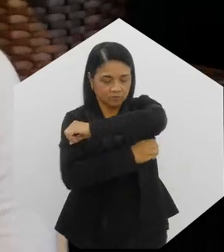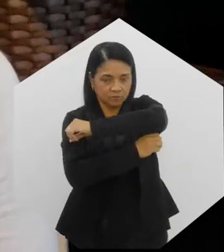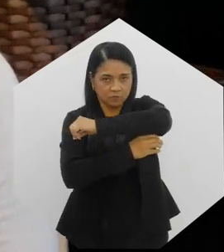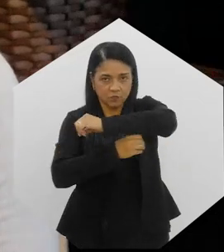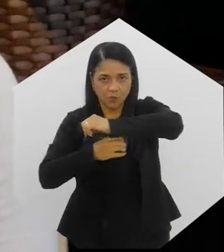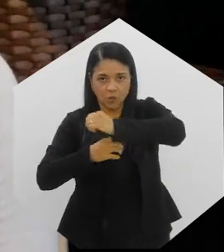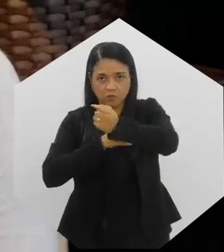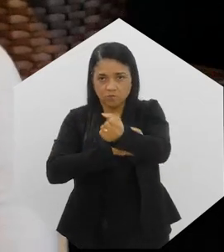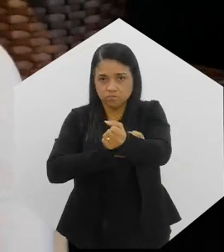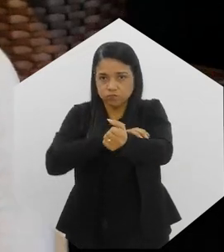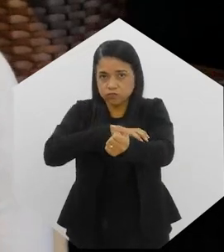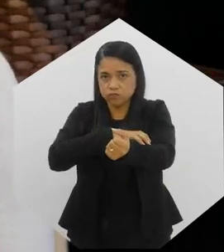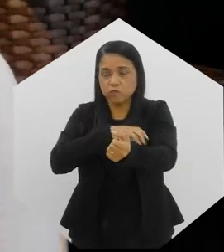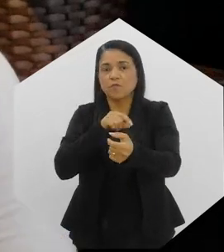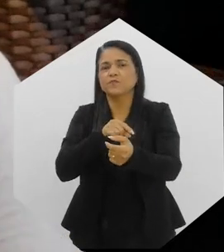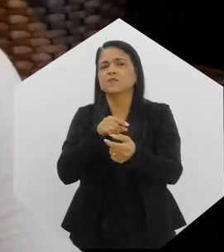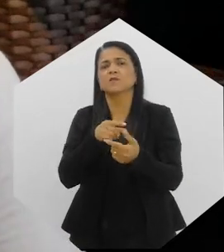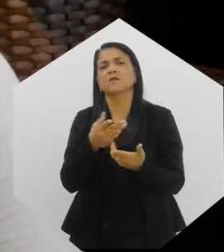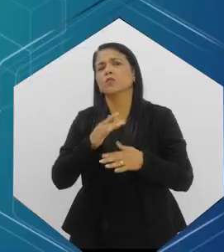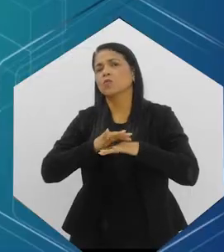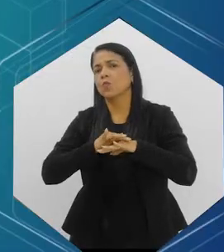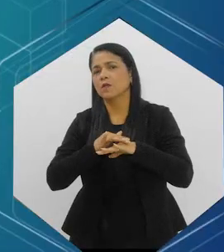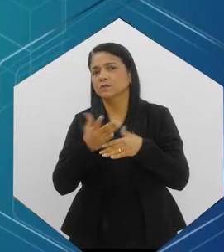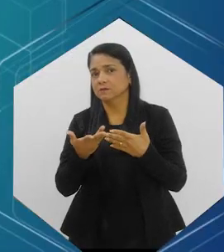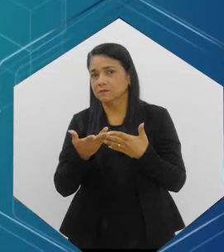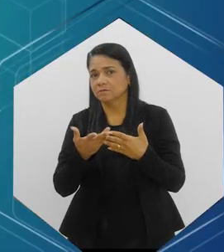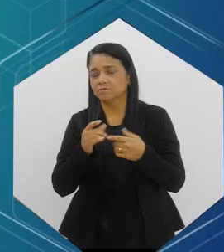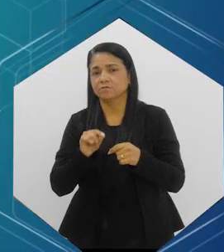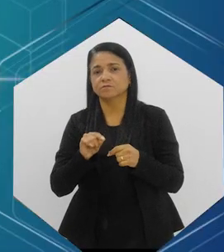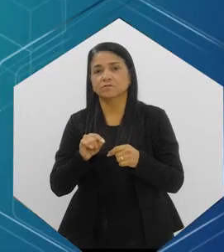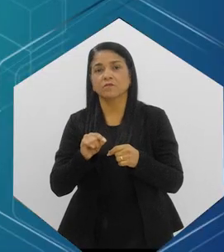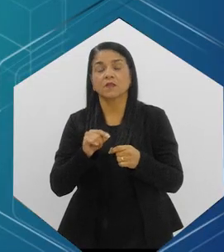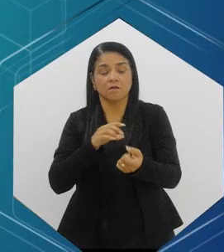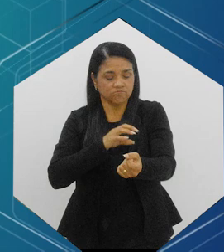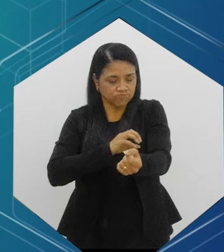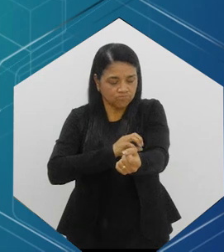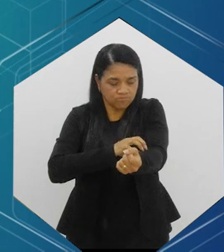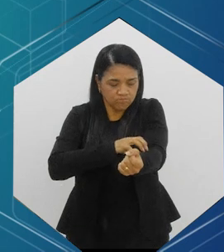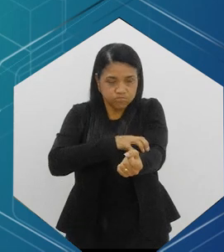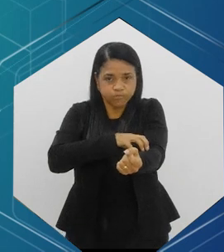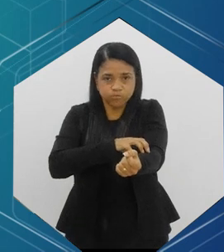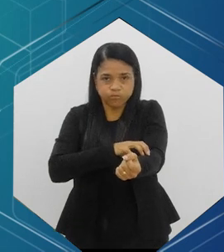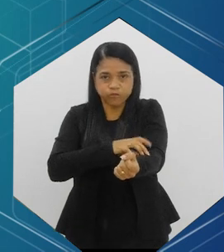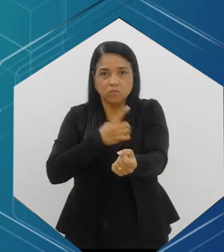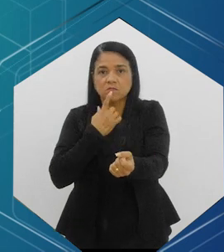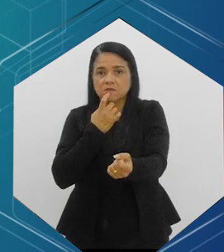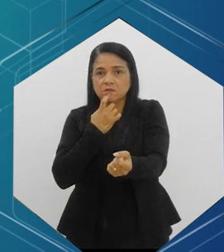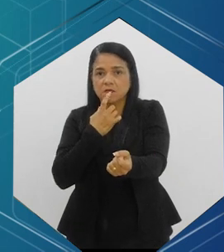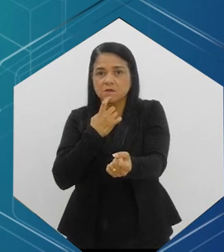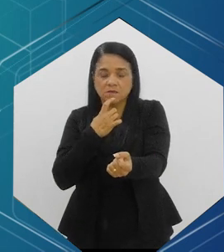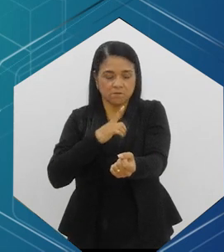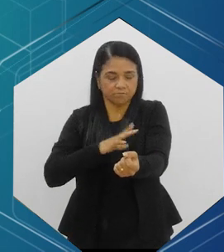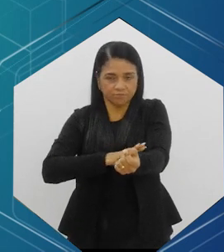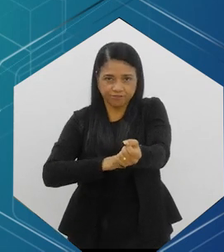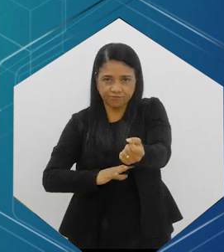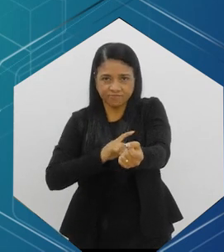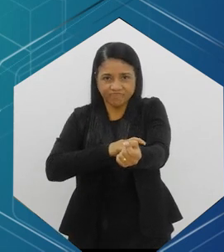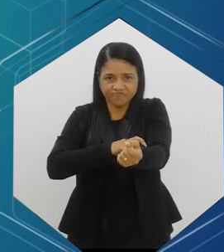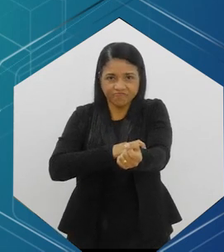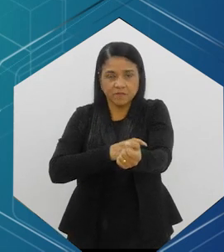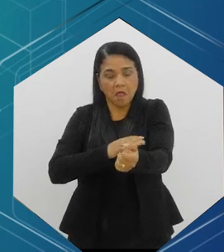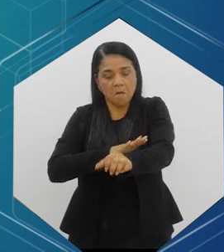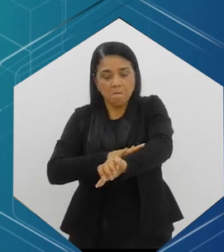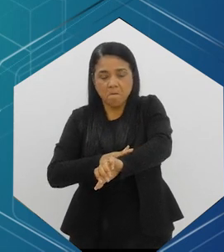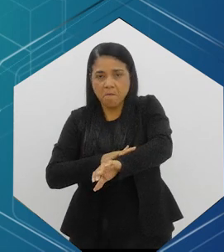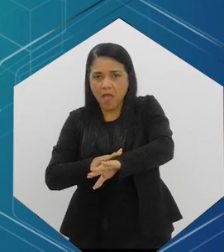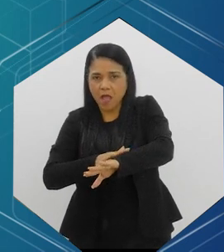nosso organismo, né, que causa essa doença. A trombose é a oclusão da passagem do sangue, seja na artéria, seja na veia.